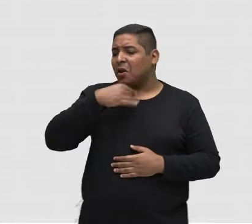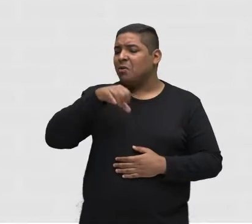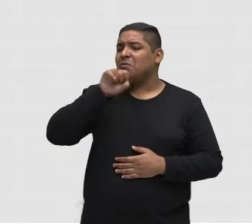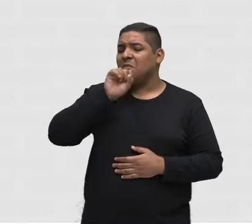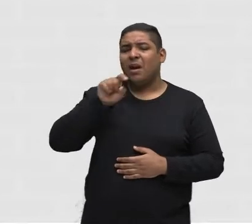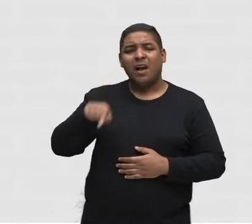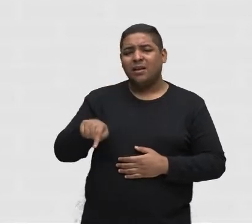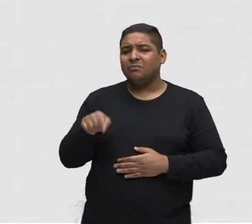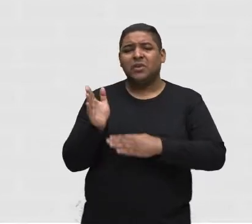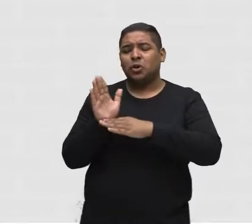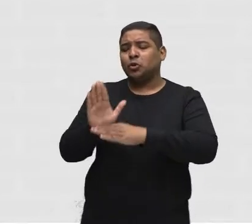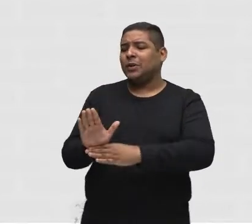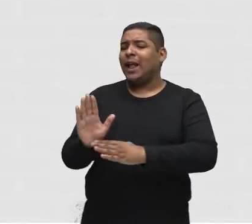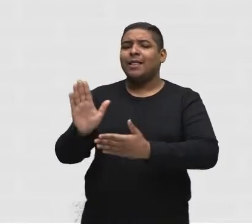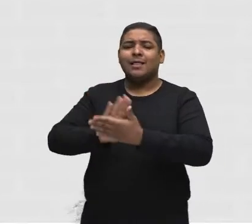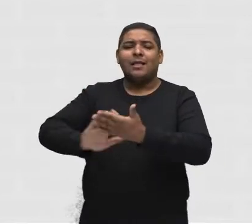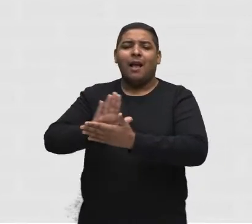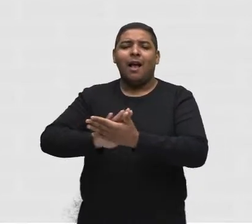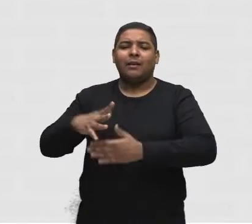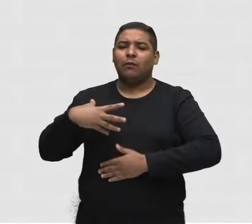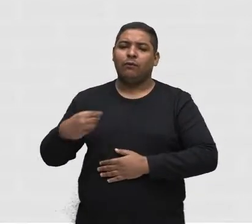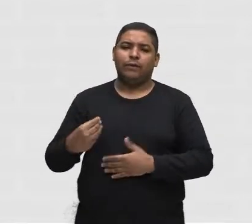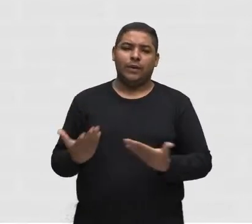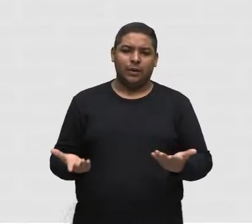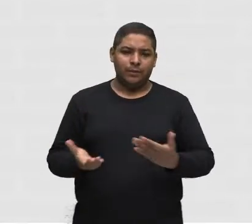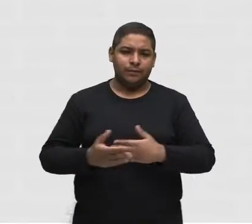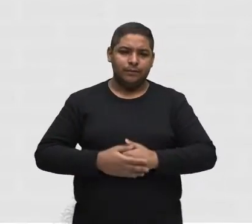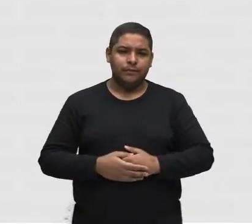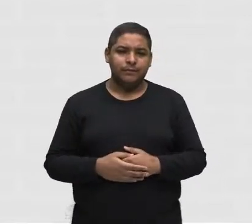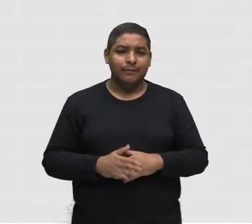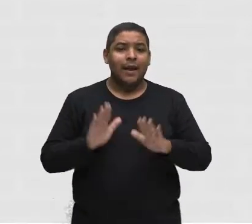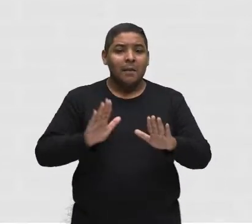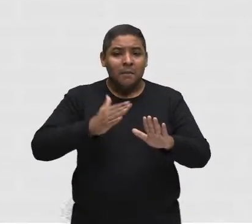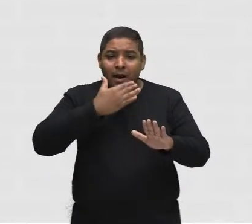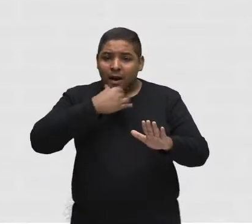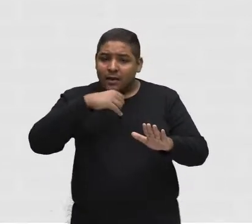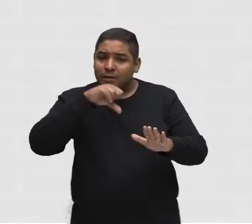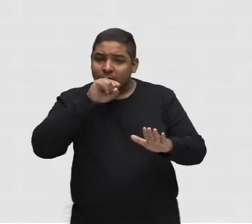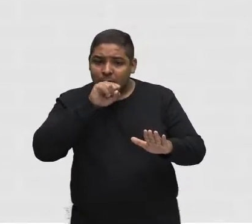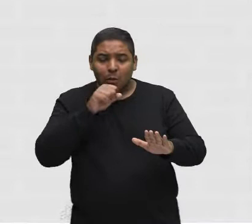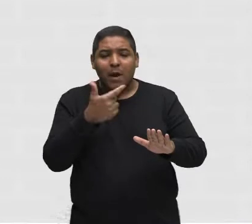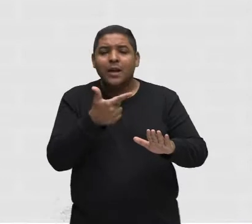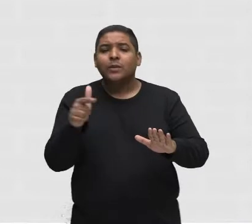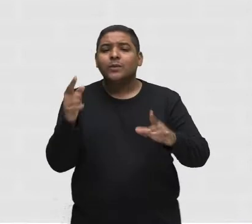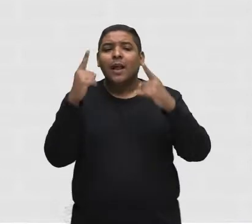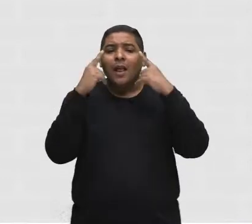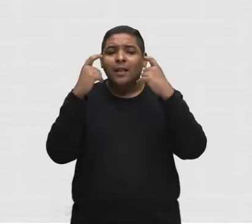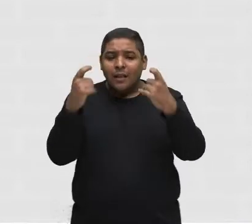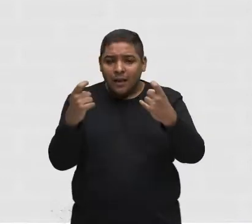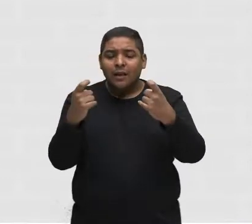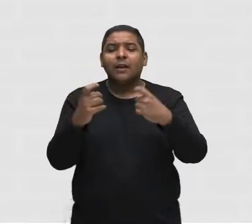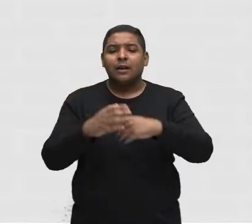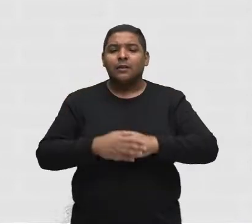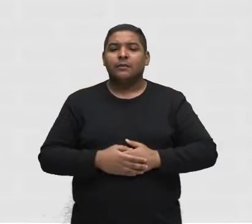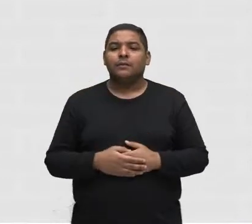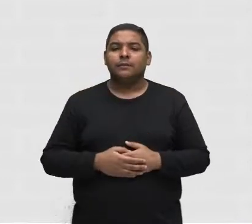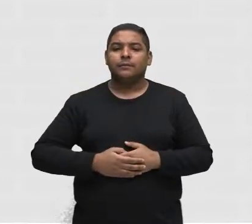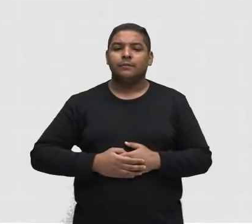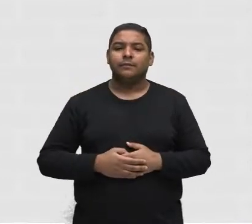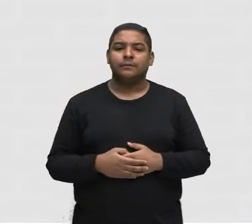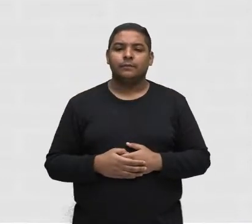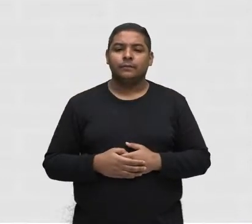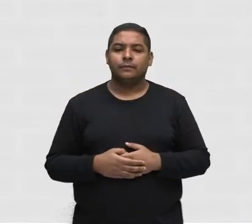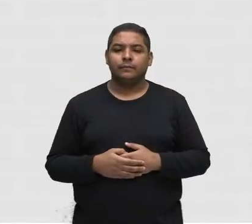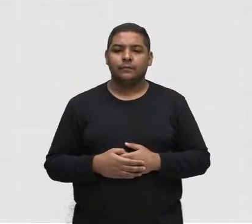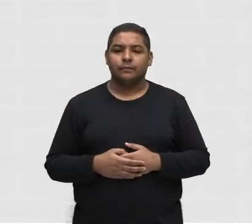momento, ok? Então, aí a ficha está assim, ó. Mas o seu pai não tem nenhum interesse e